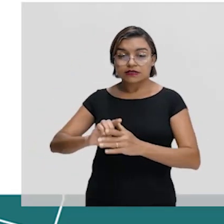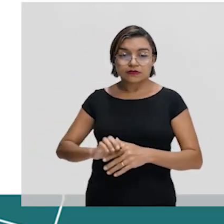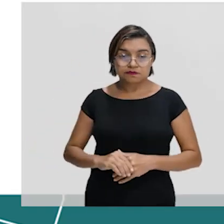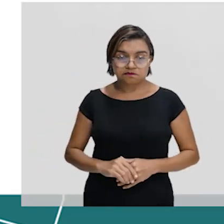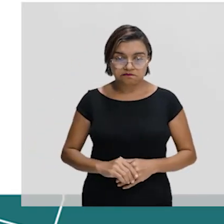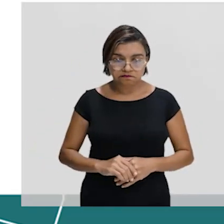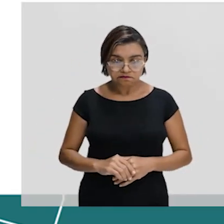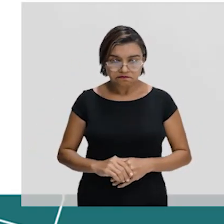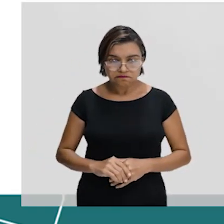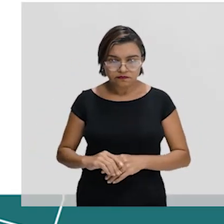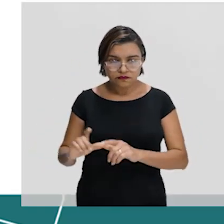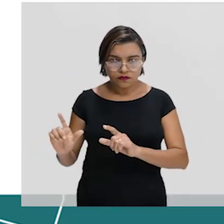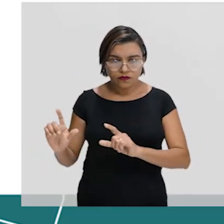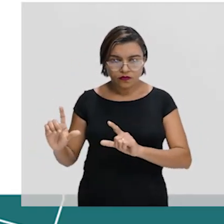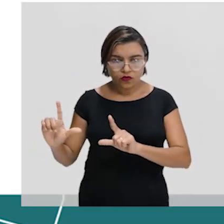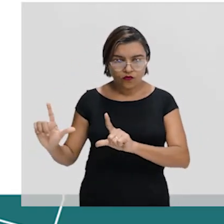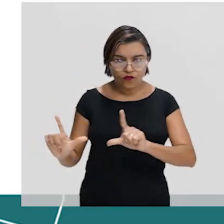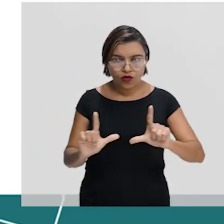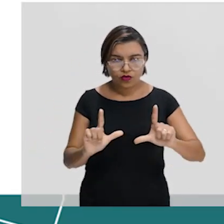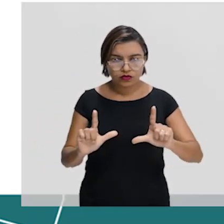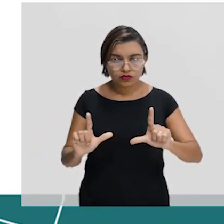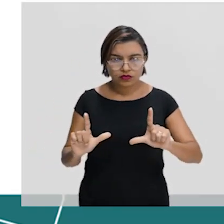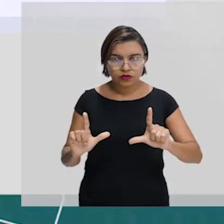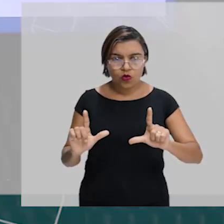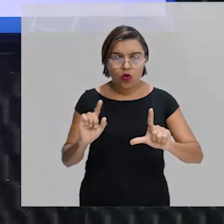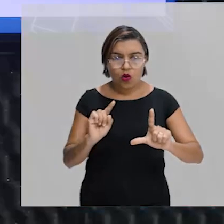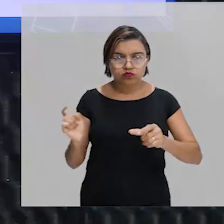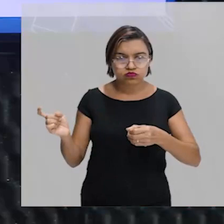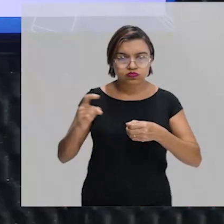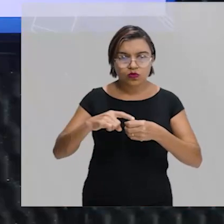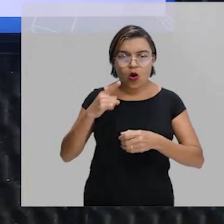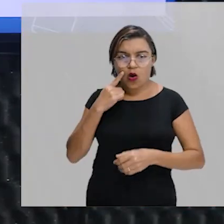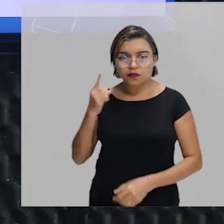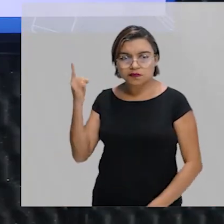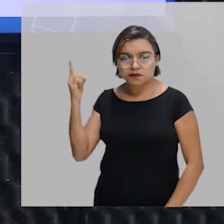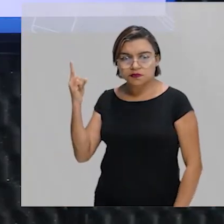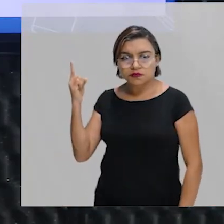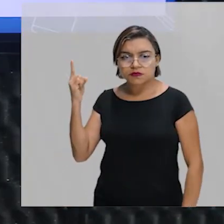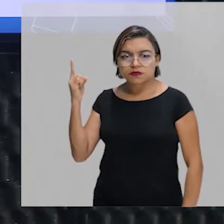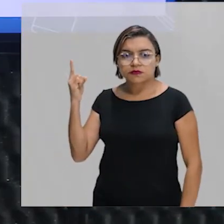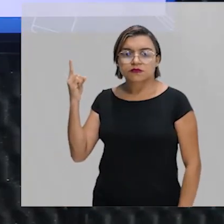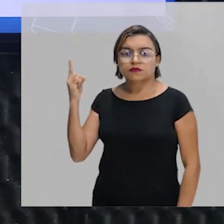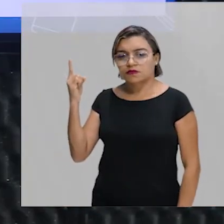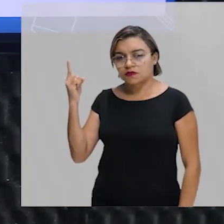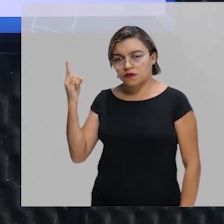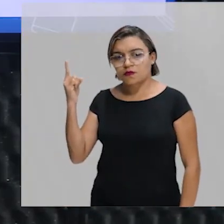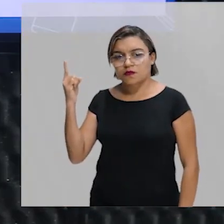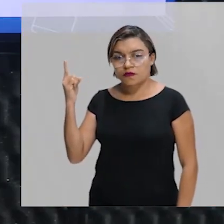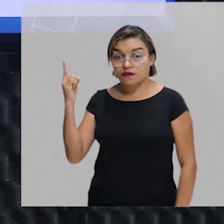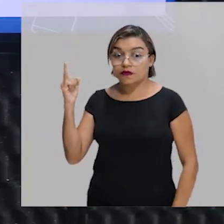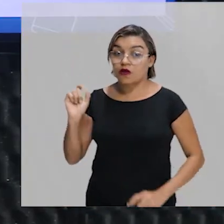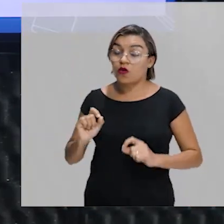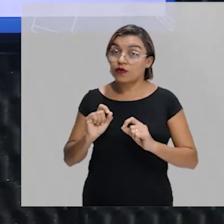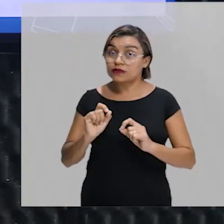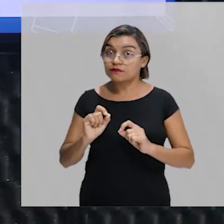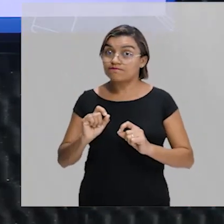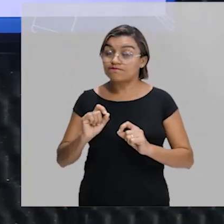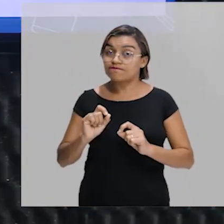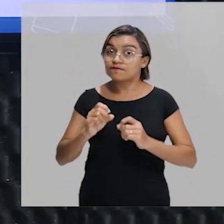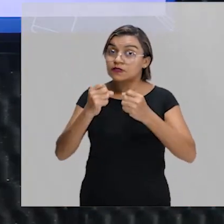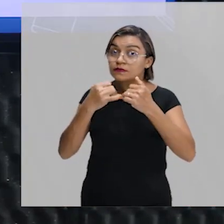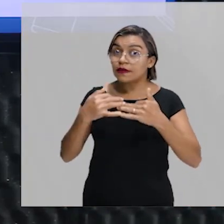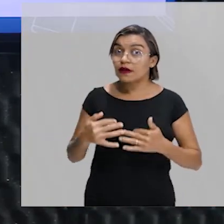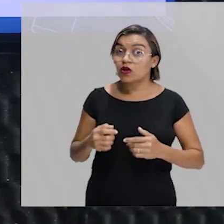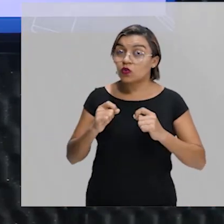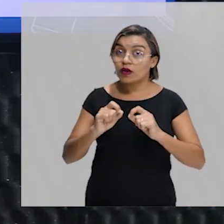vocês. Cadê? Que entra bem aqui, ó, em reduplicativas. Só que eu estou me referindo lá